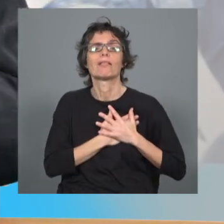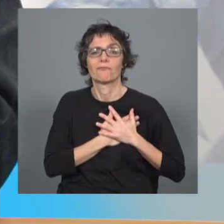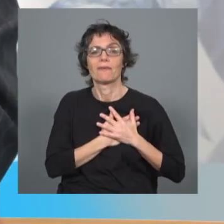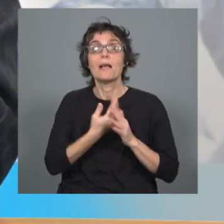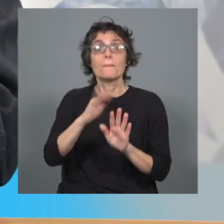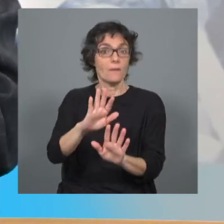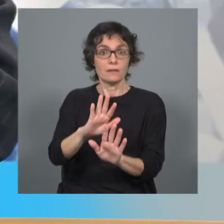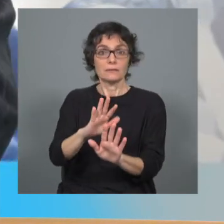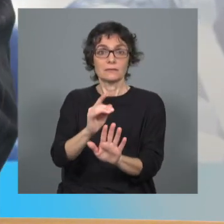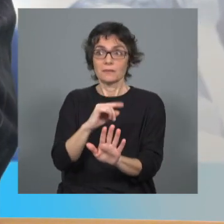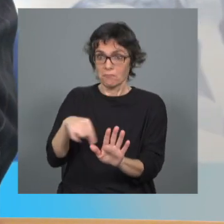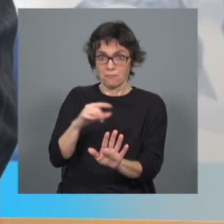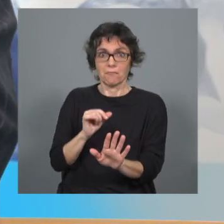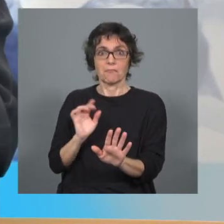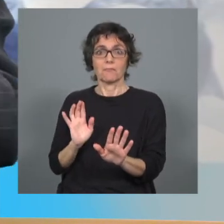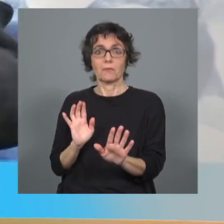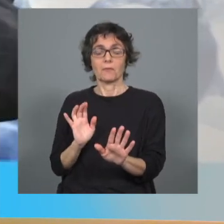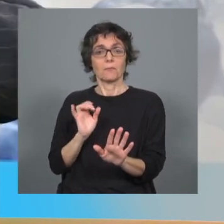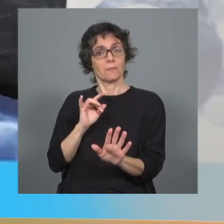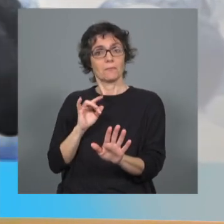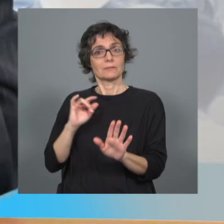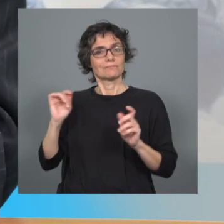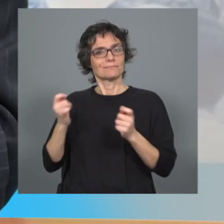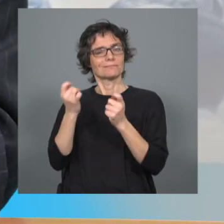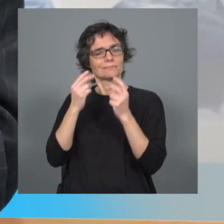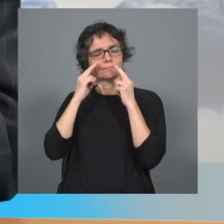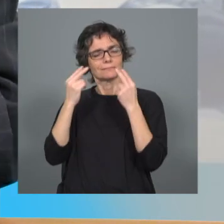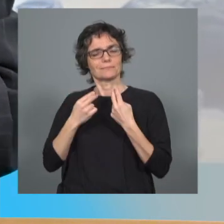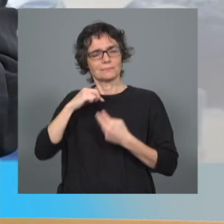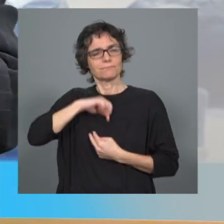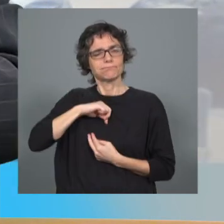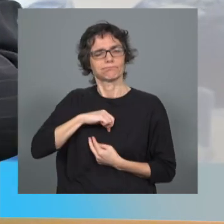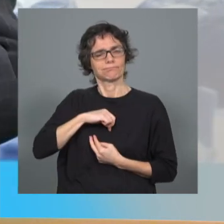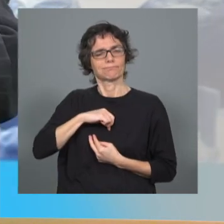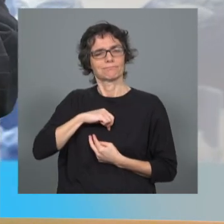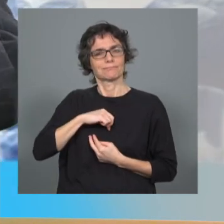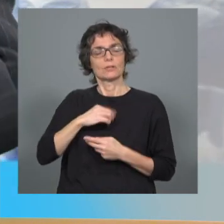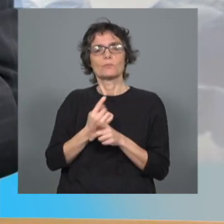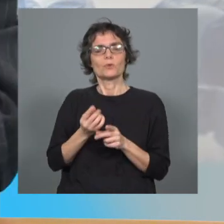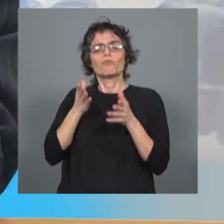disso impede que não se possa viver em profundidade, porque o central,